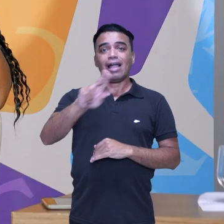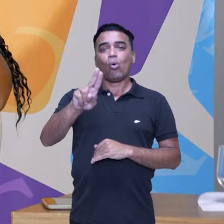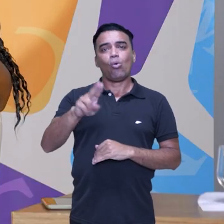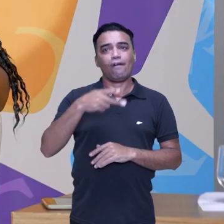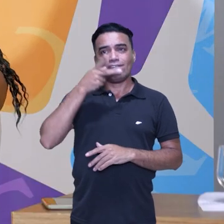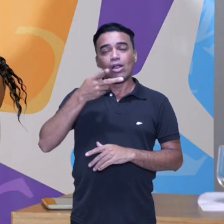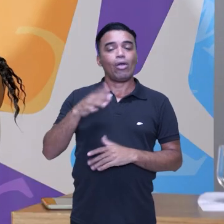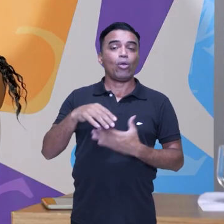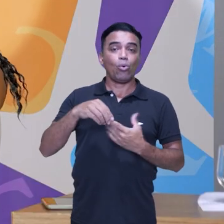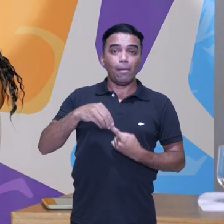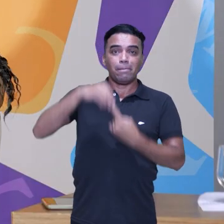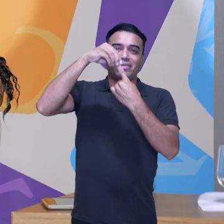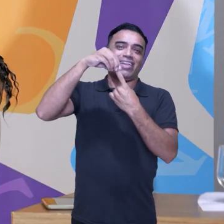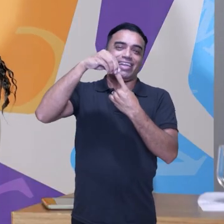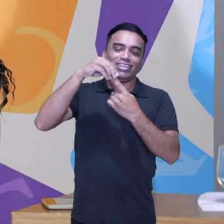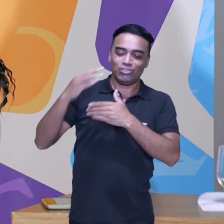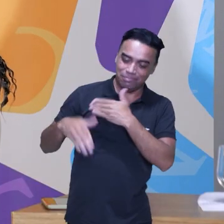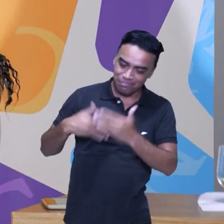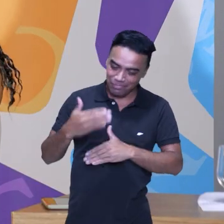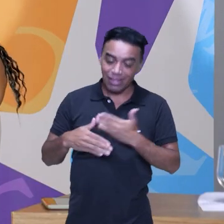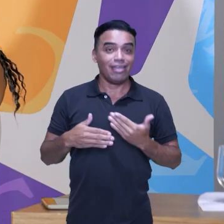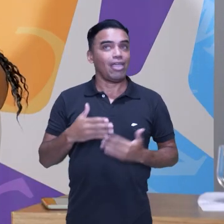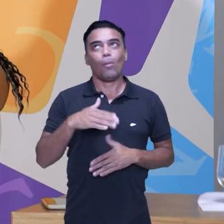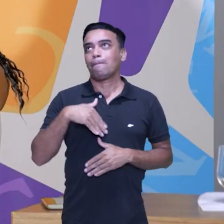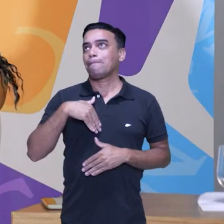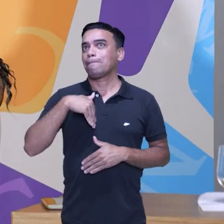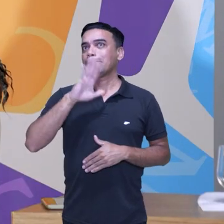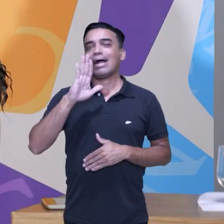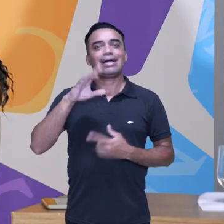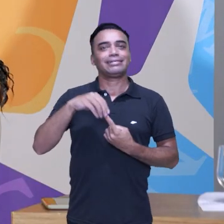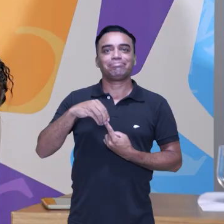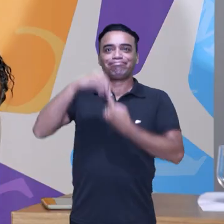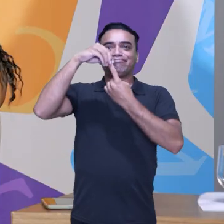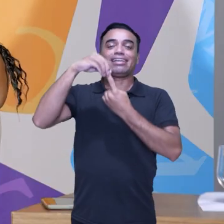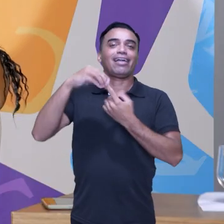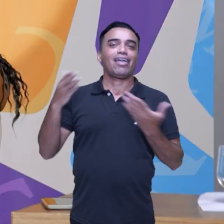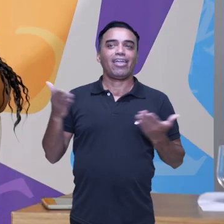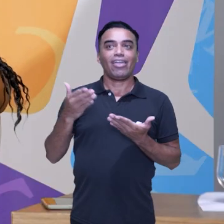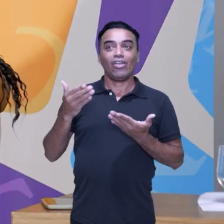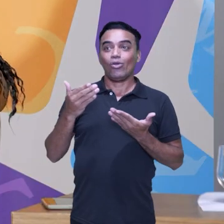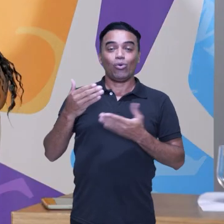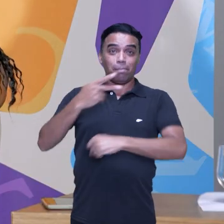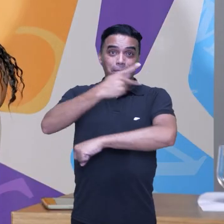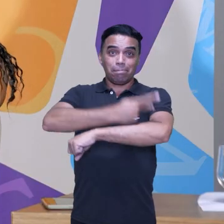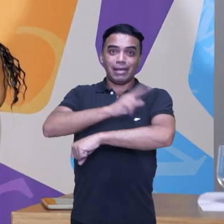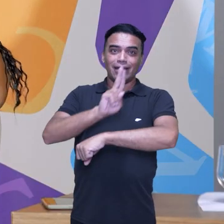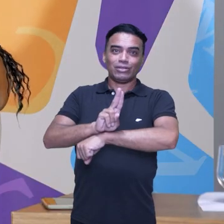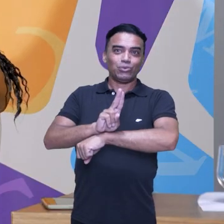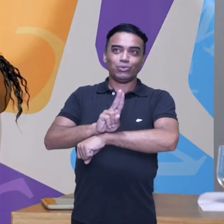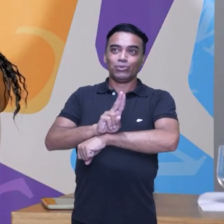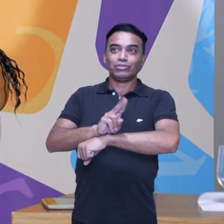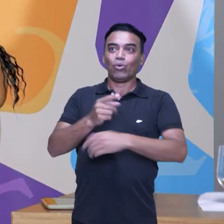tive privilégios nesse processo, né? Eu acho que eu fui a mais privilegiada. Hoje eu estou fora de Paracatu, né? A gente tem toda